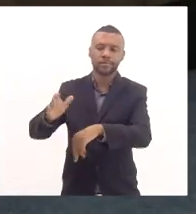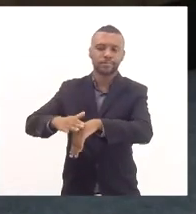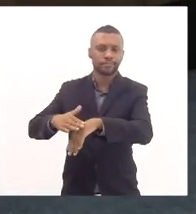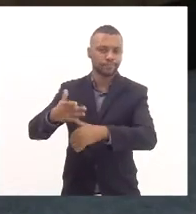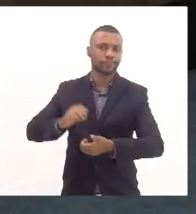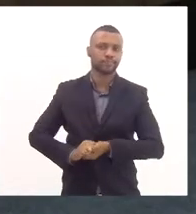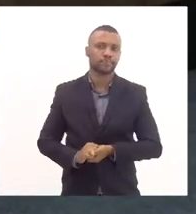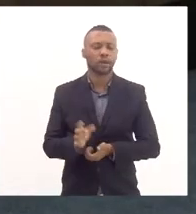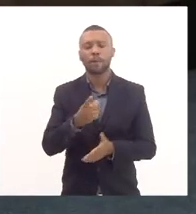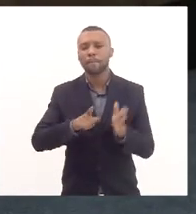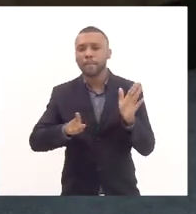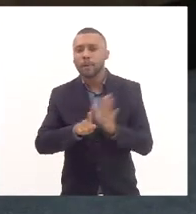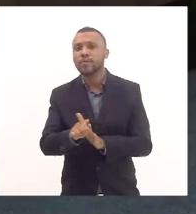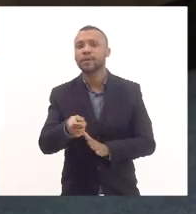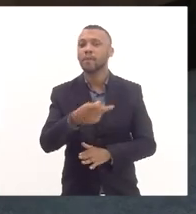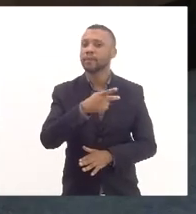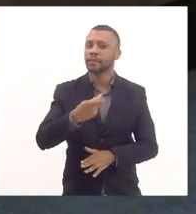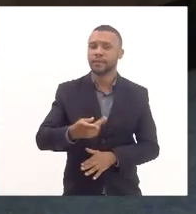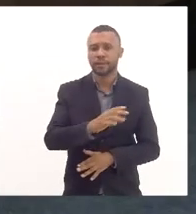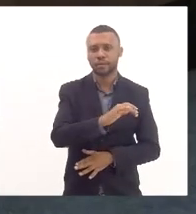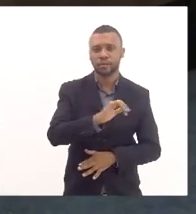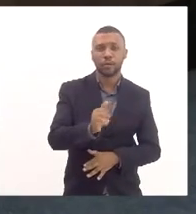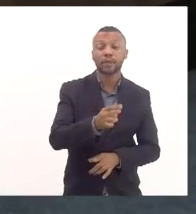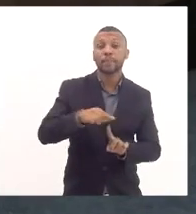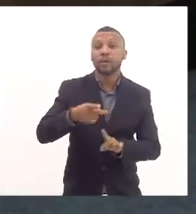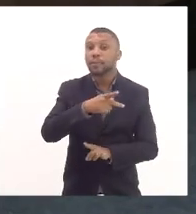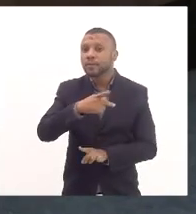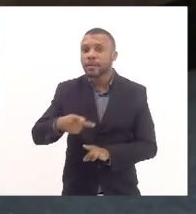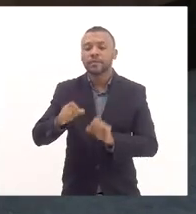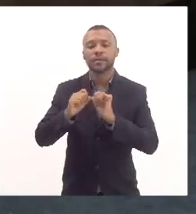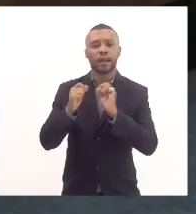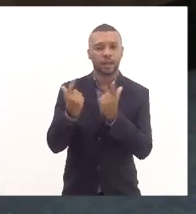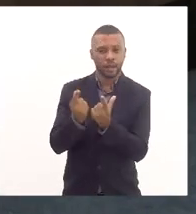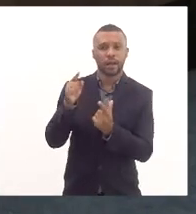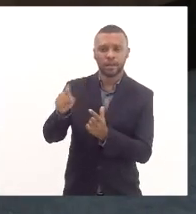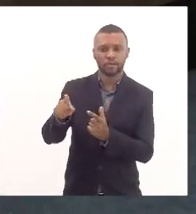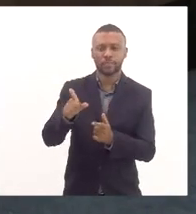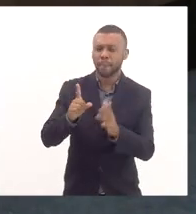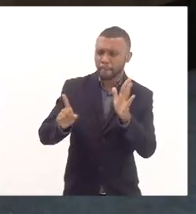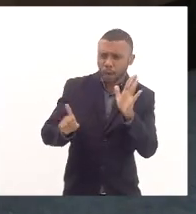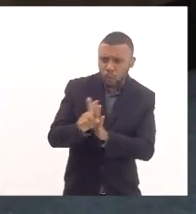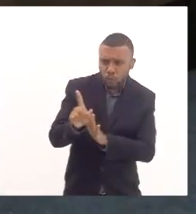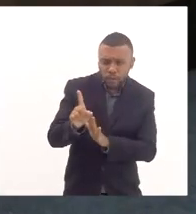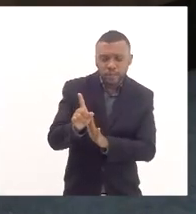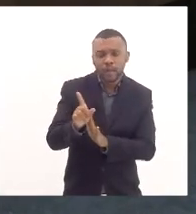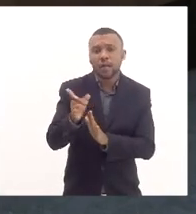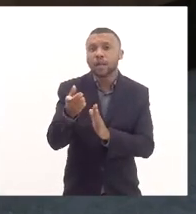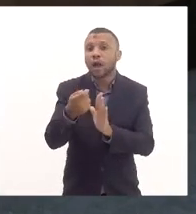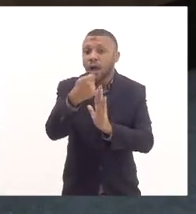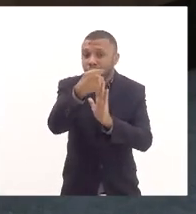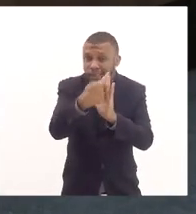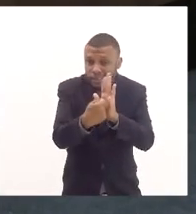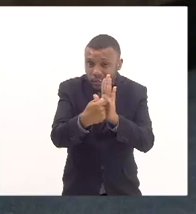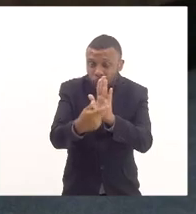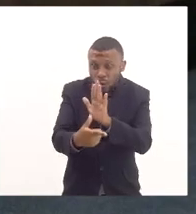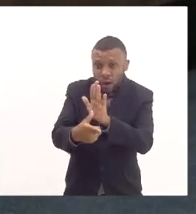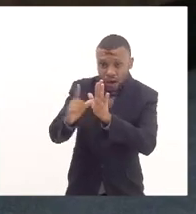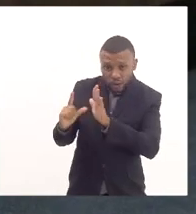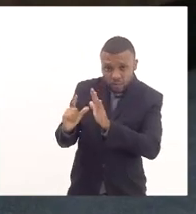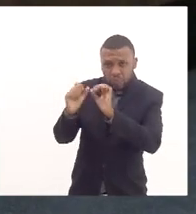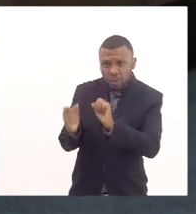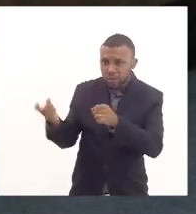ccj o presidente da casa se não pode voltar e a redação original